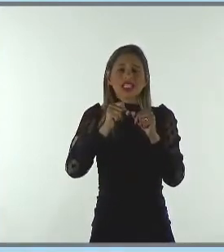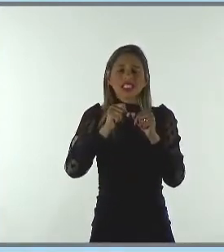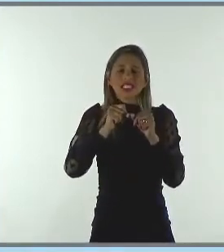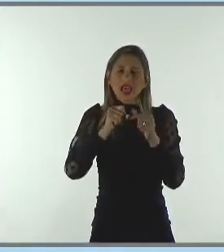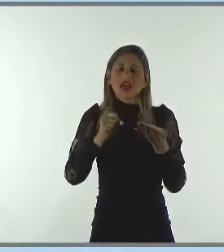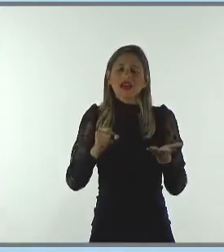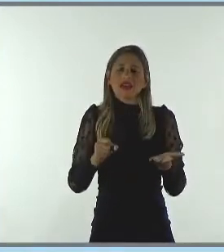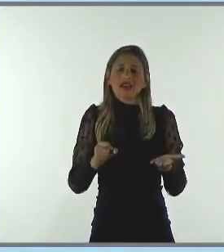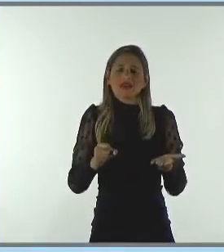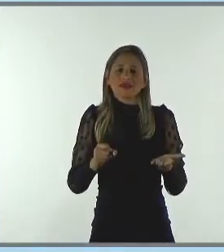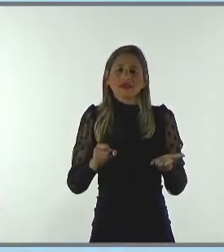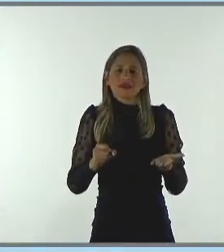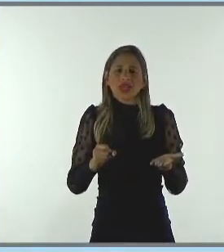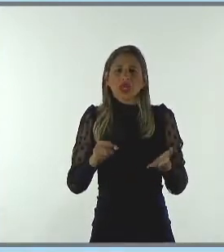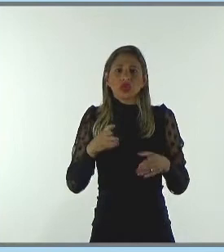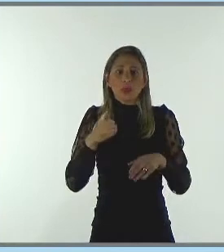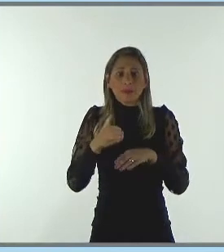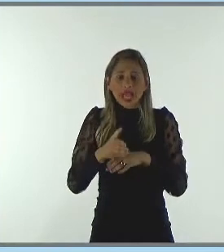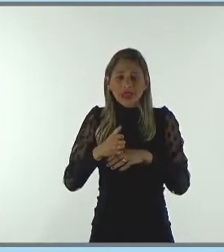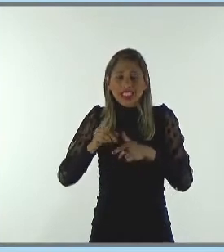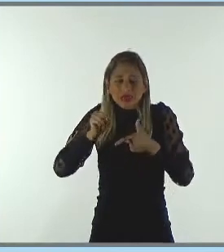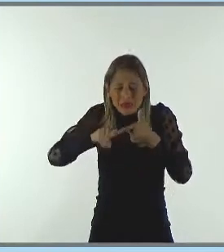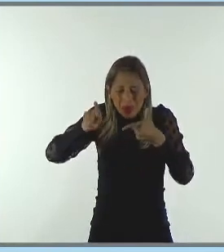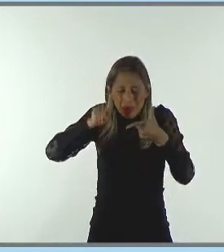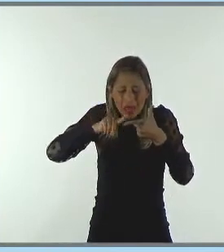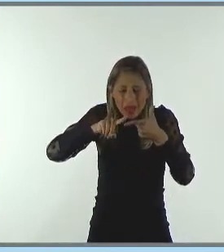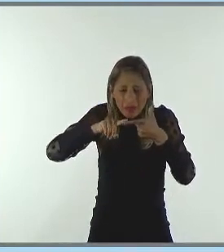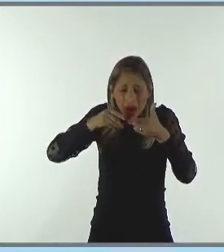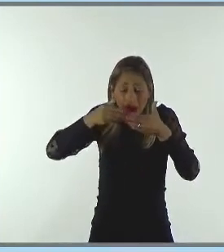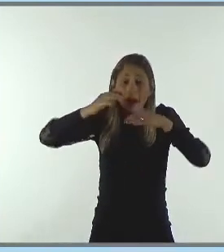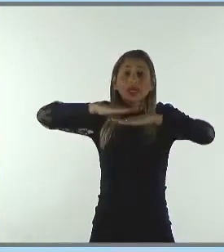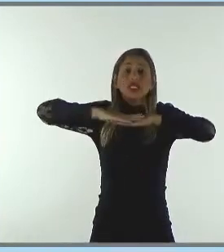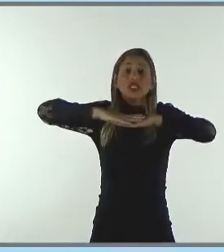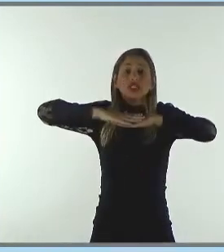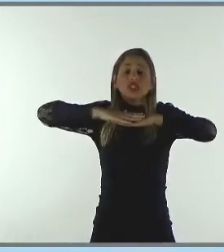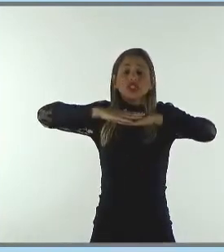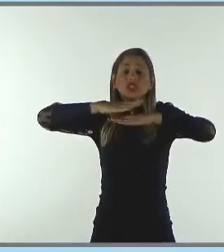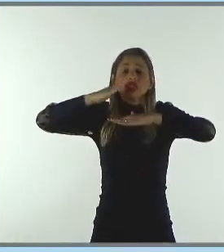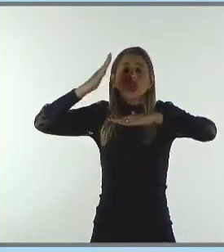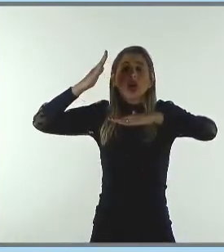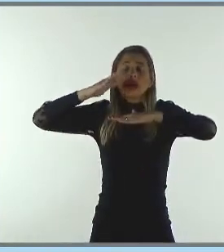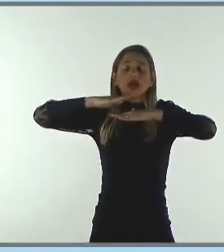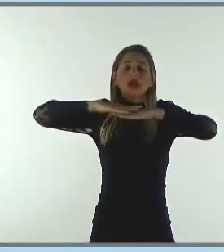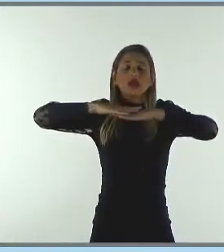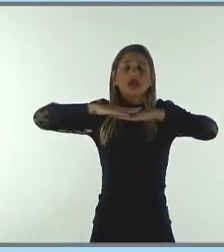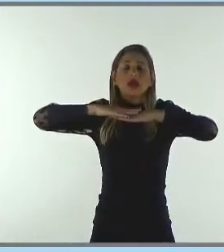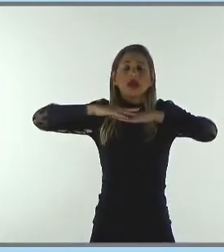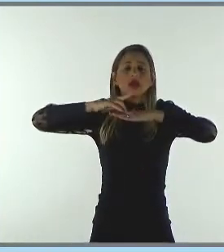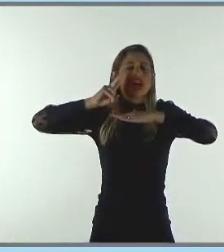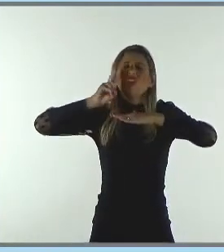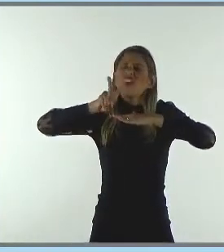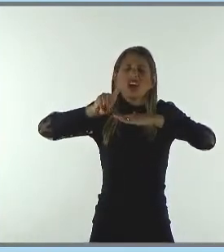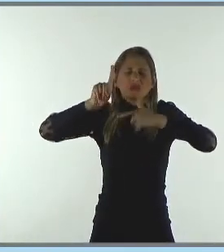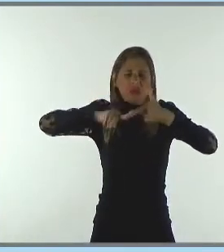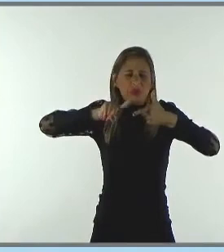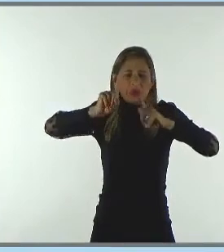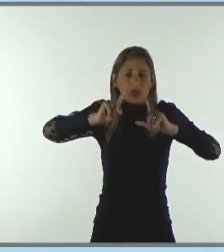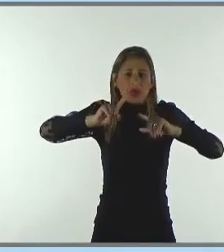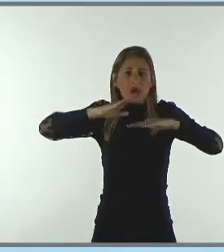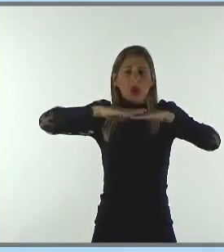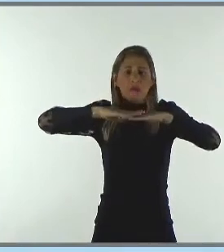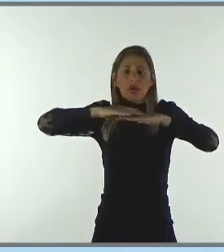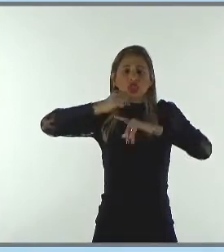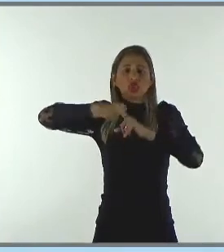Glissant, de, no meio desse caos, abrir alguma janela que nos dê vista não para o caos, mas para uma ordem